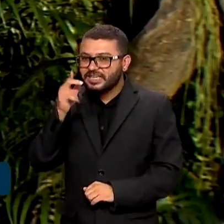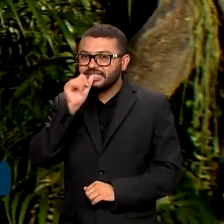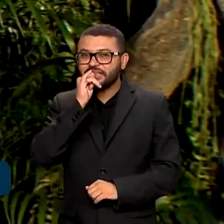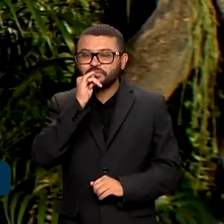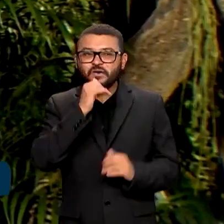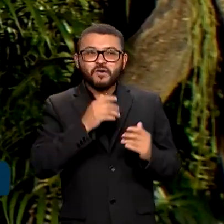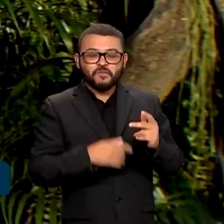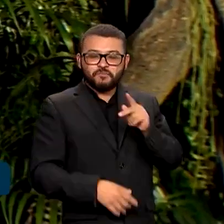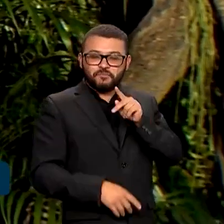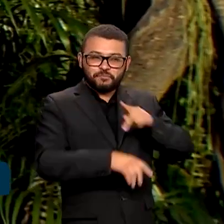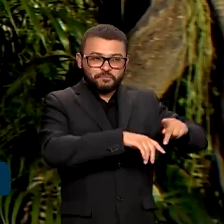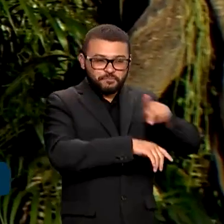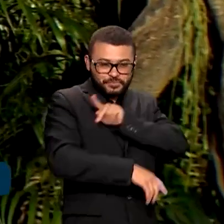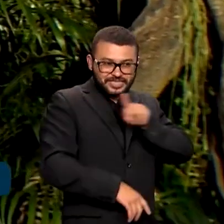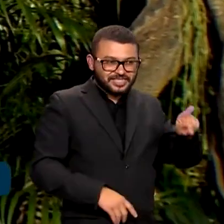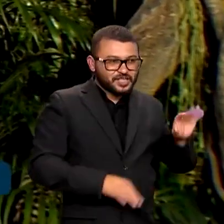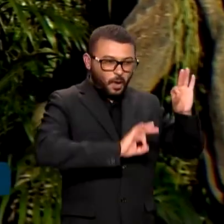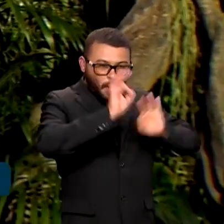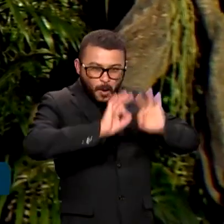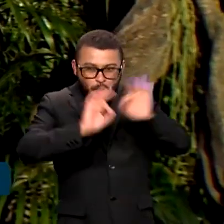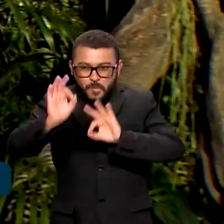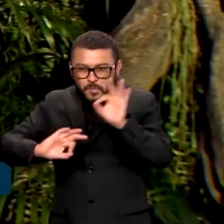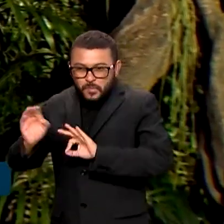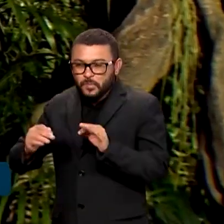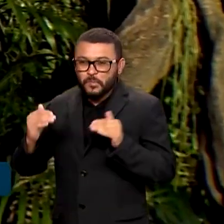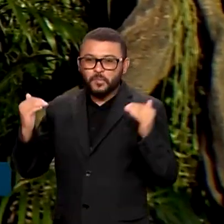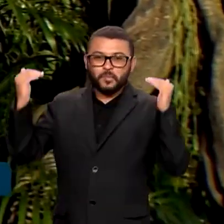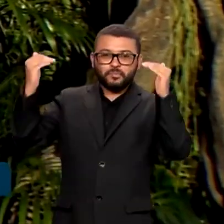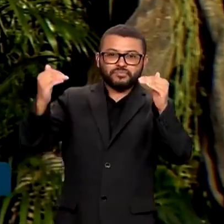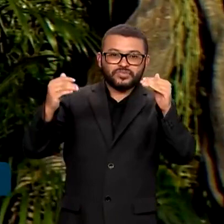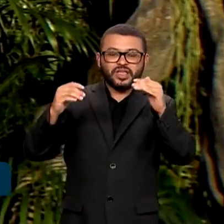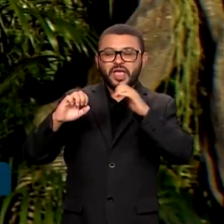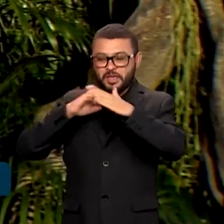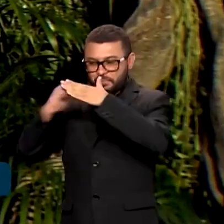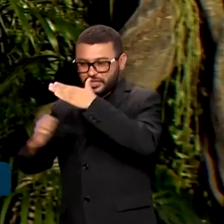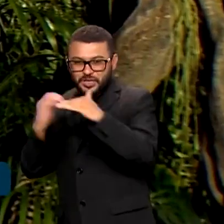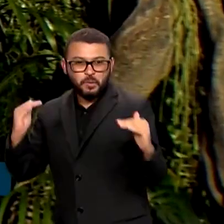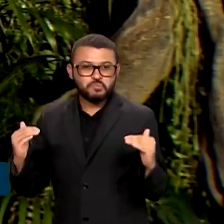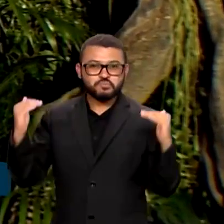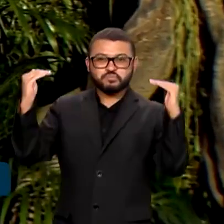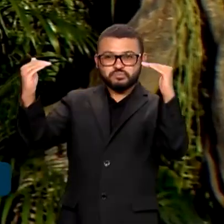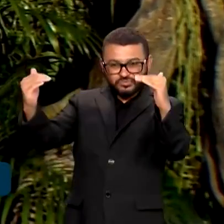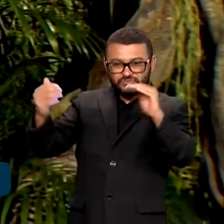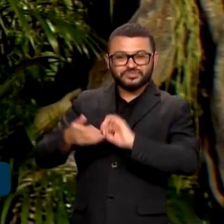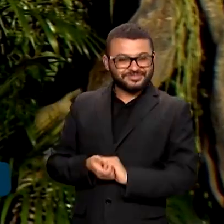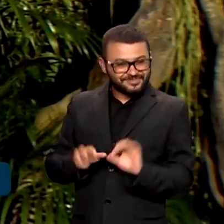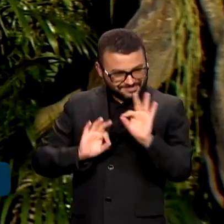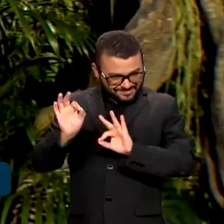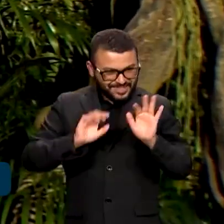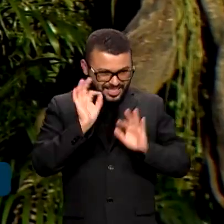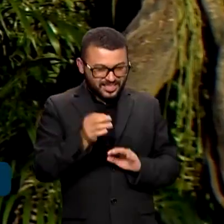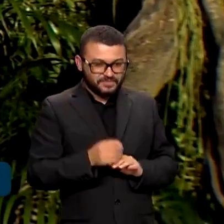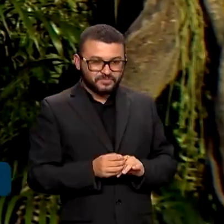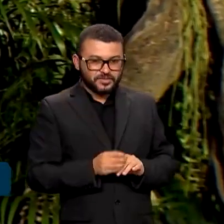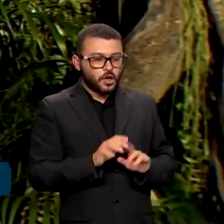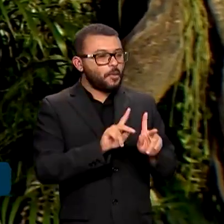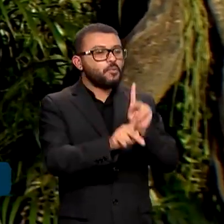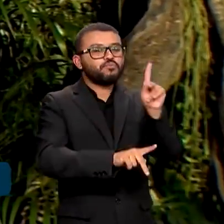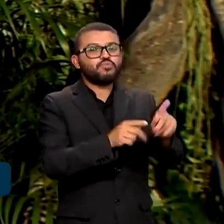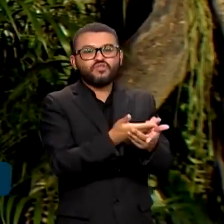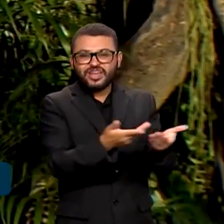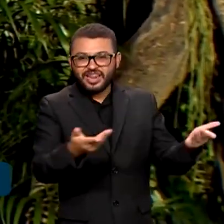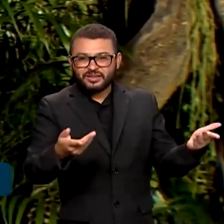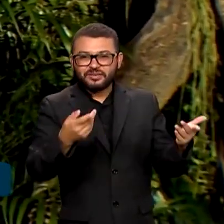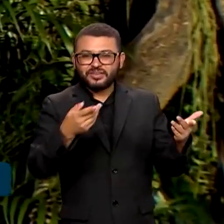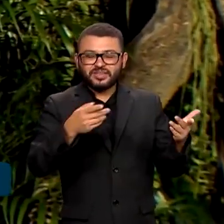de Estado pode ser sofisticado, para os empresários pode ser sofisticado, mas para o povo, para